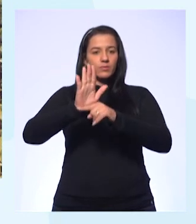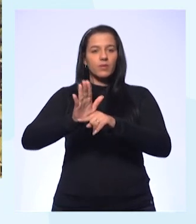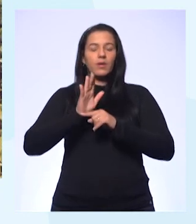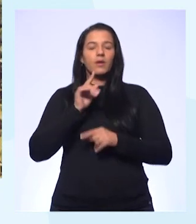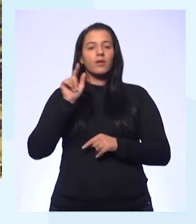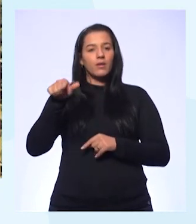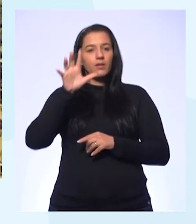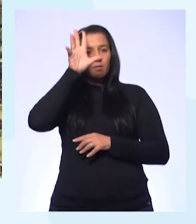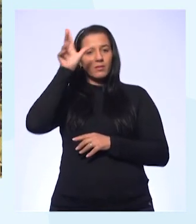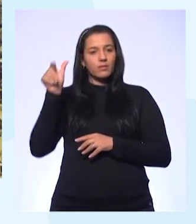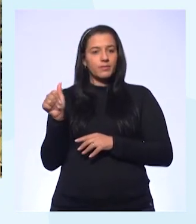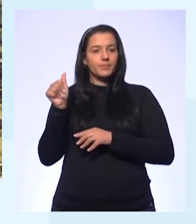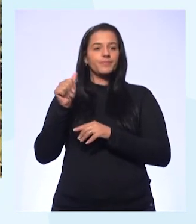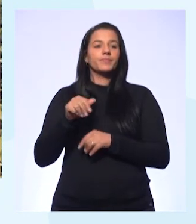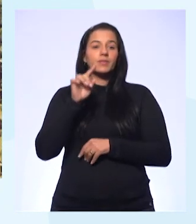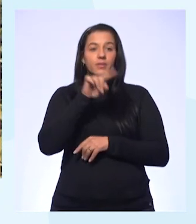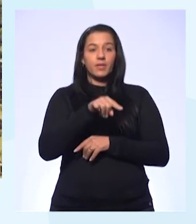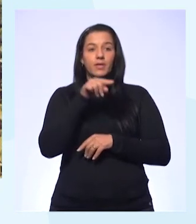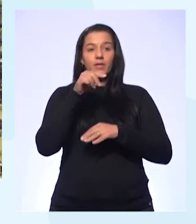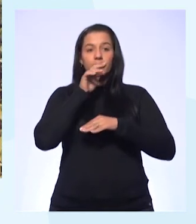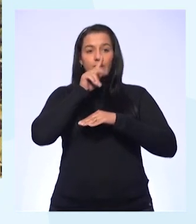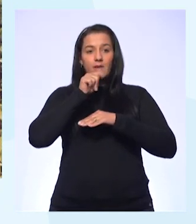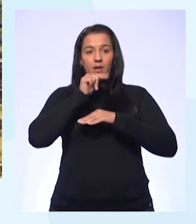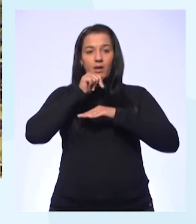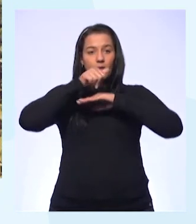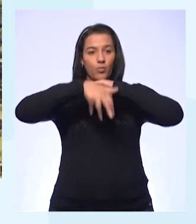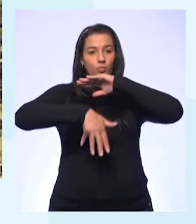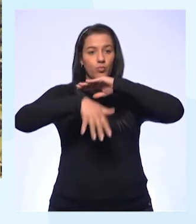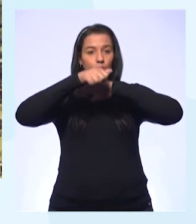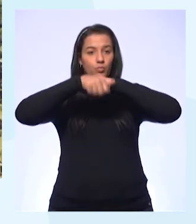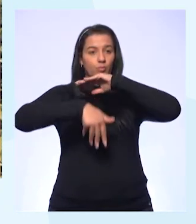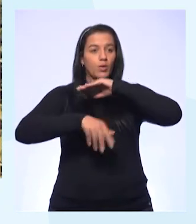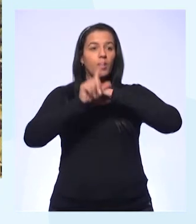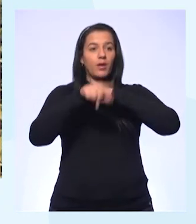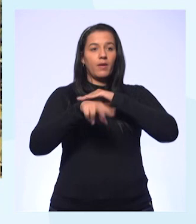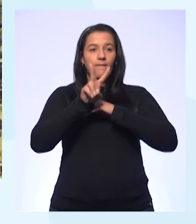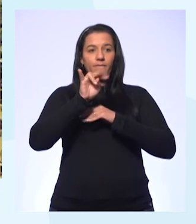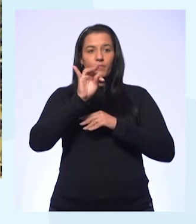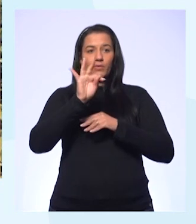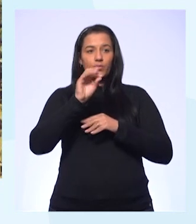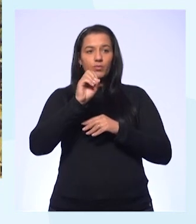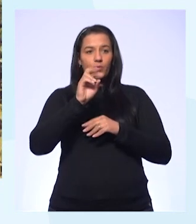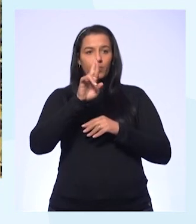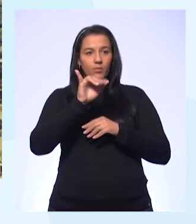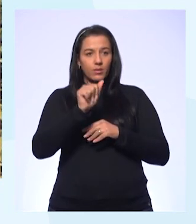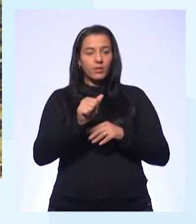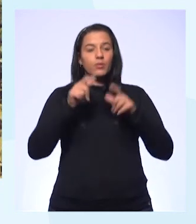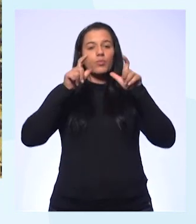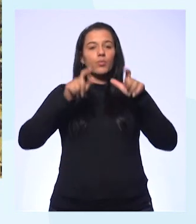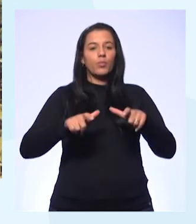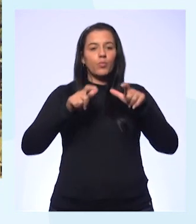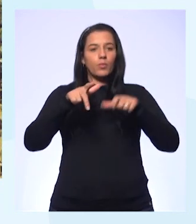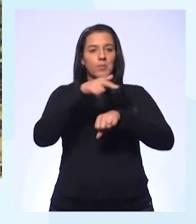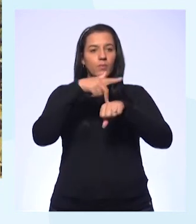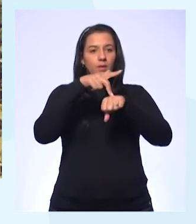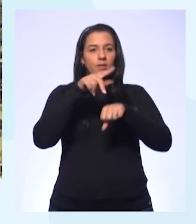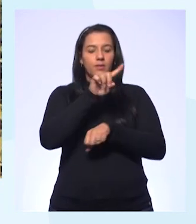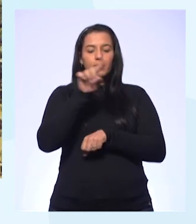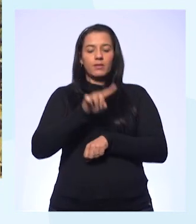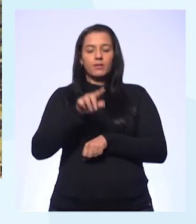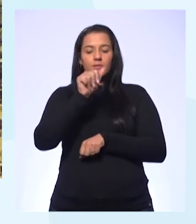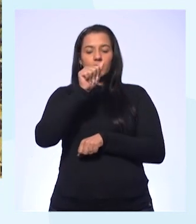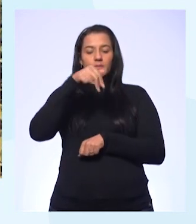temos as cataratas Vitória, né, entre o Zâmbia e o Zimbábue, né, isso aí é época de cheia, tá? Então você está